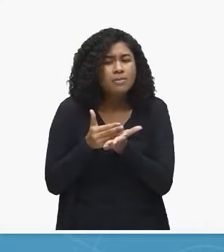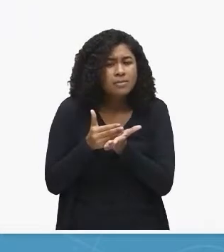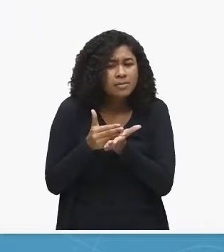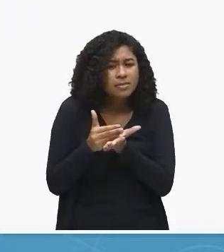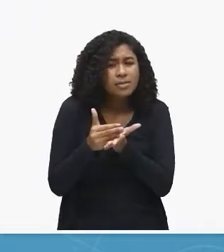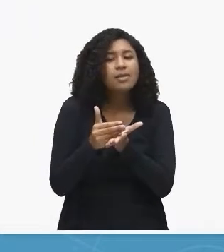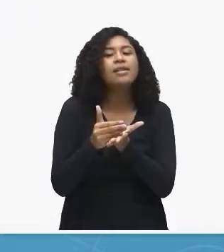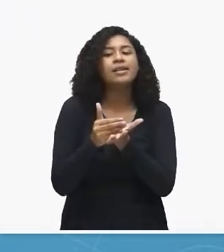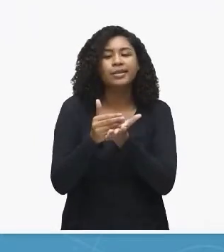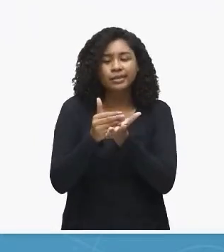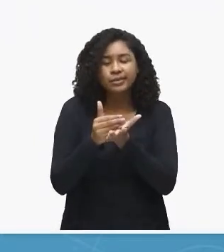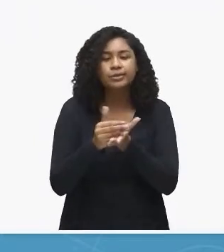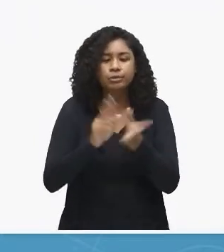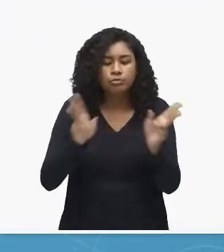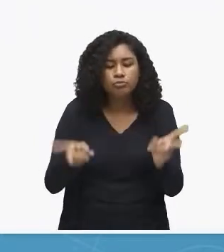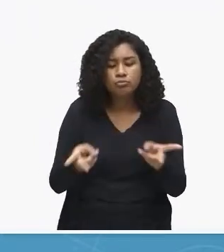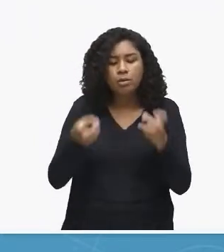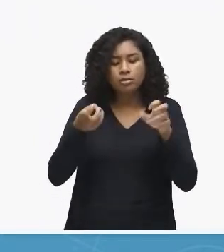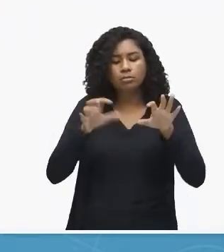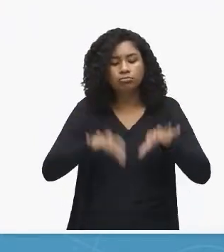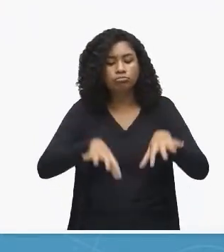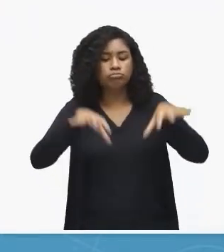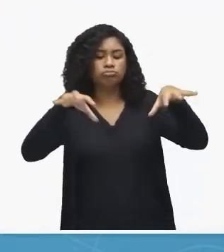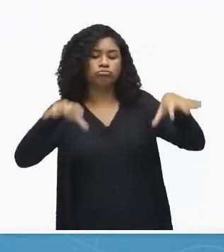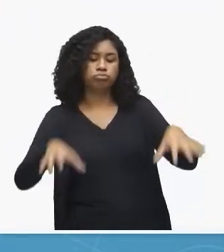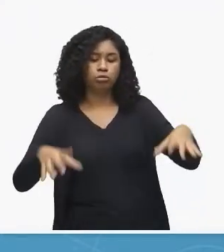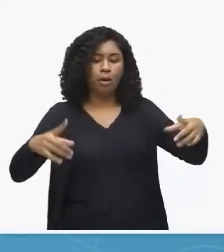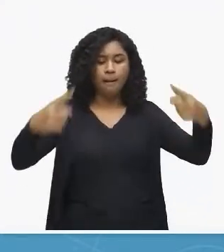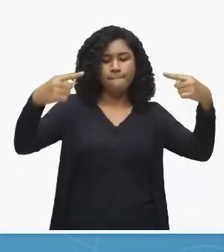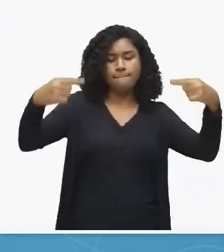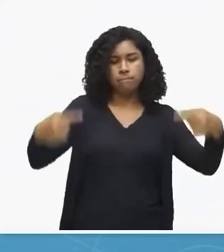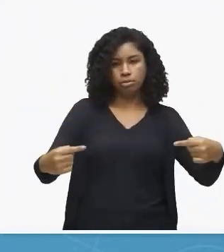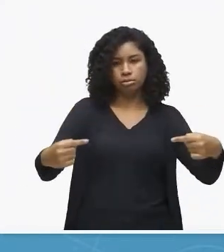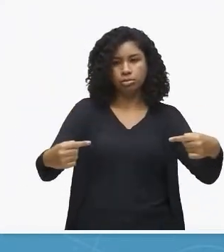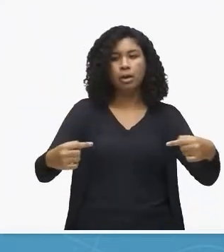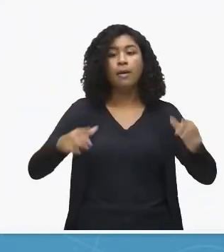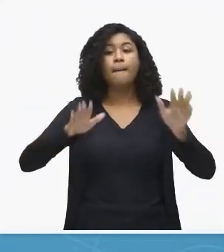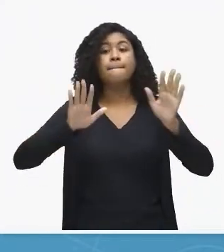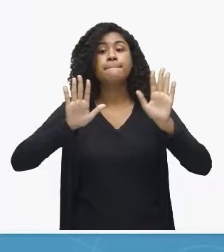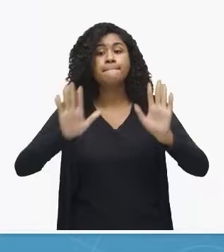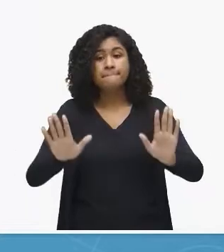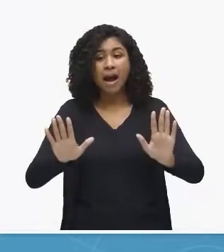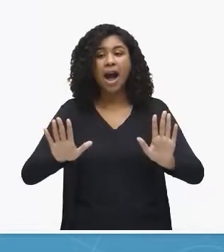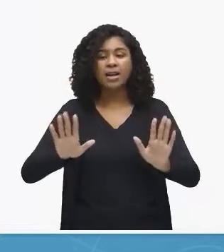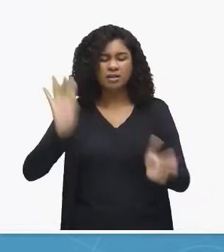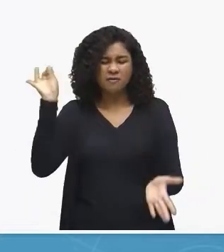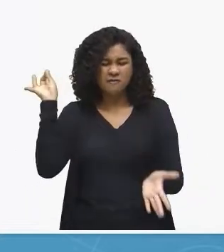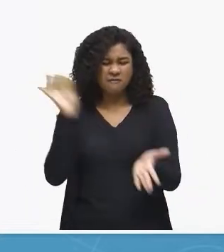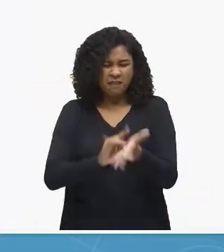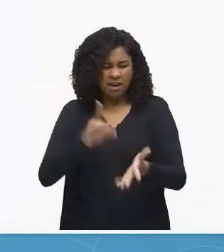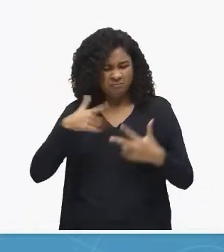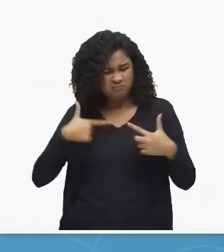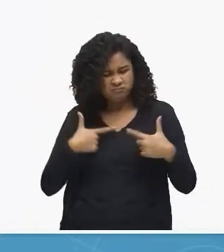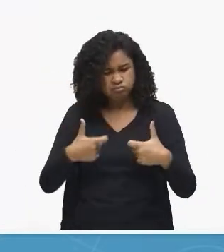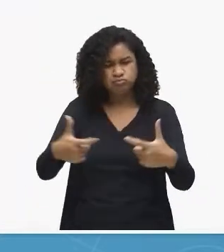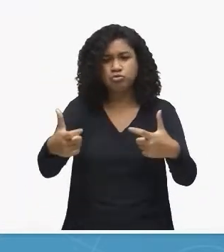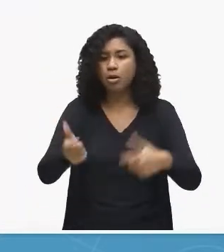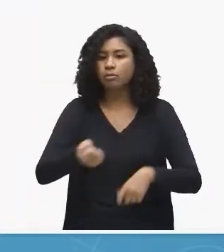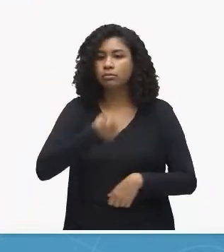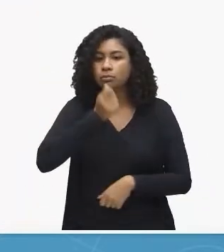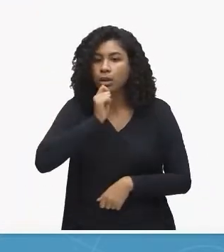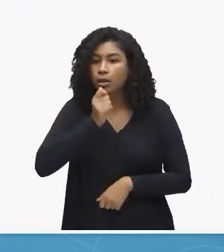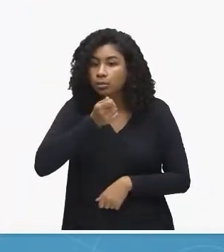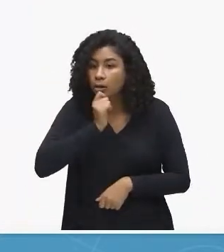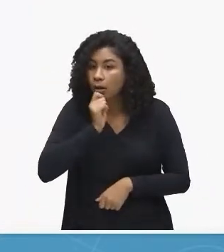gente observa aí cada um dos lados, mas o conflito ainda não tinha iniciado,